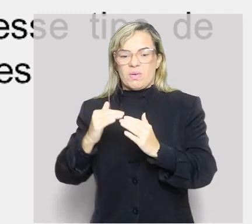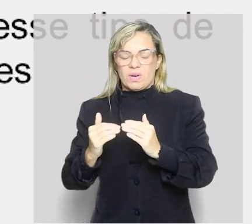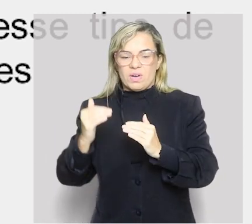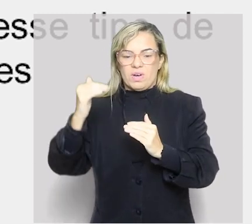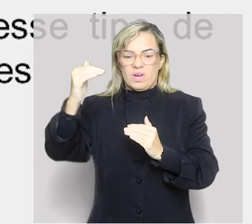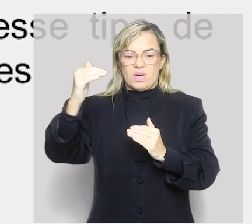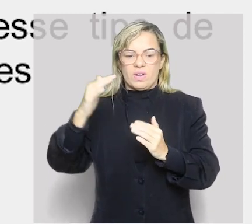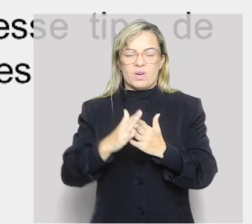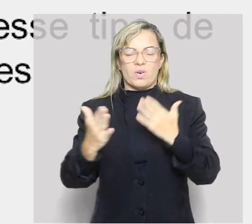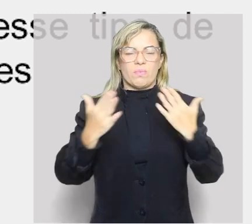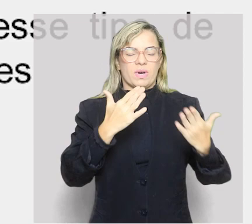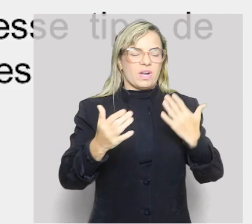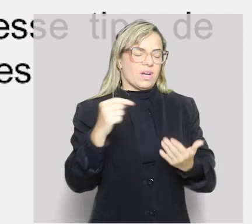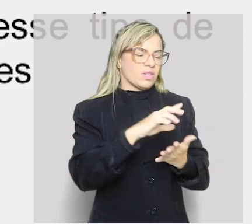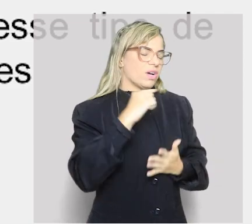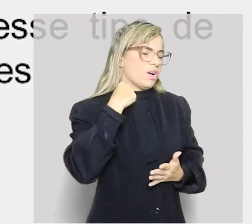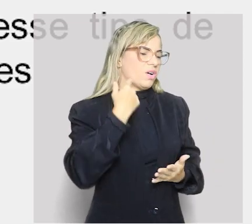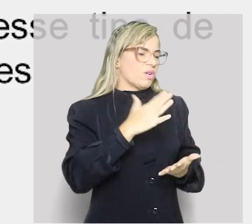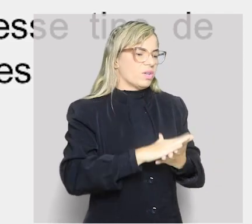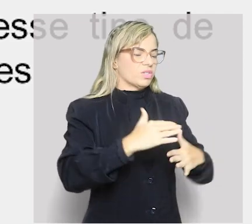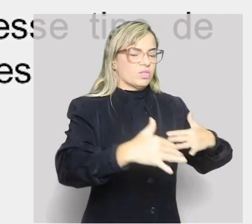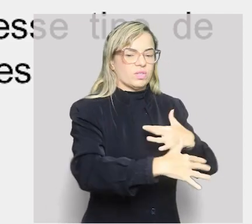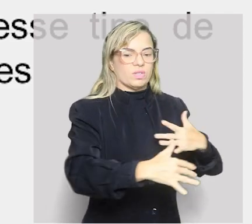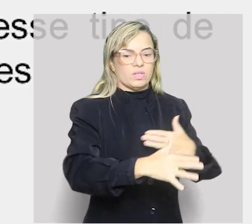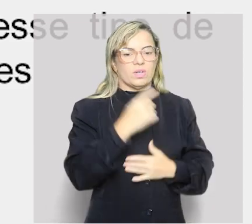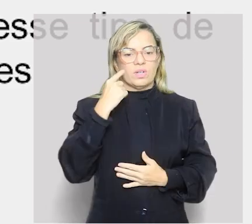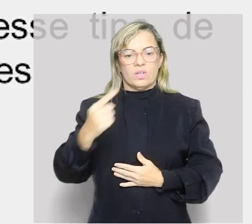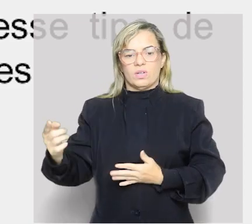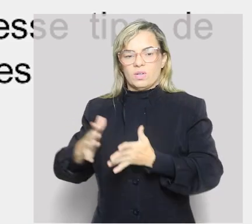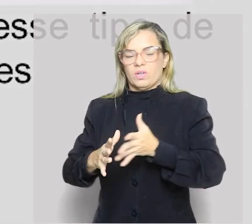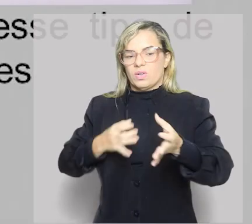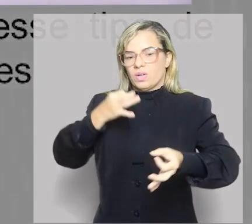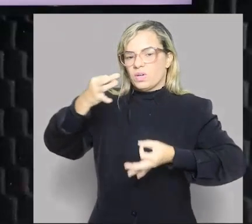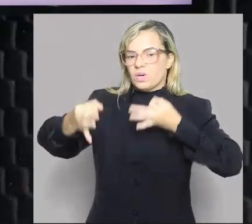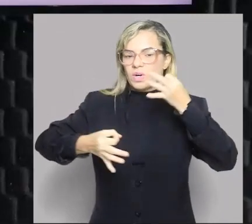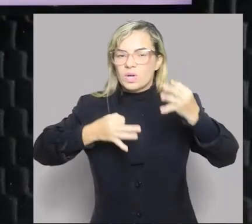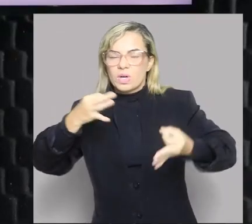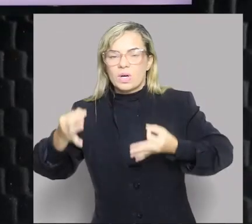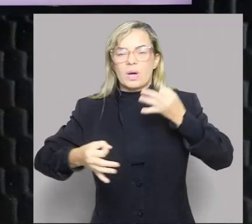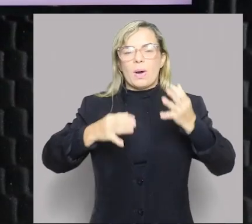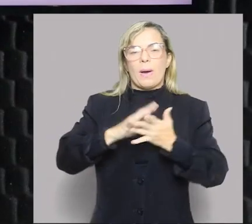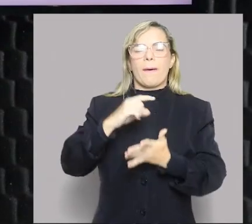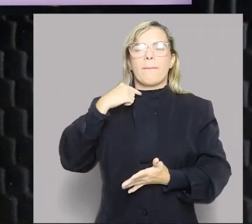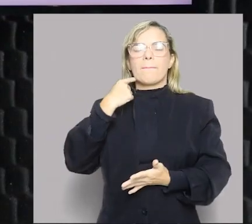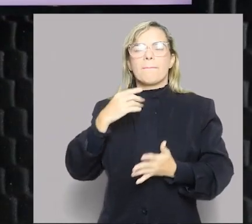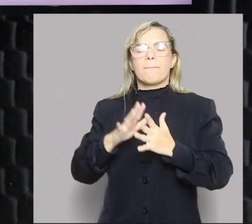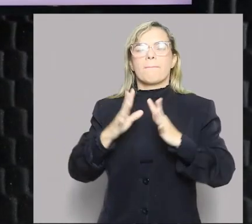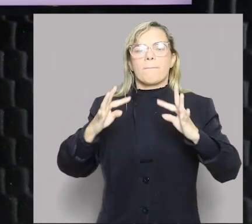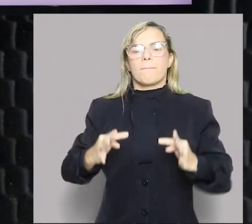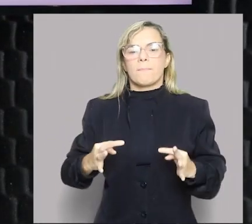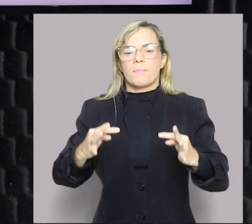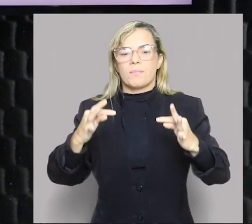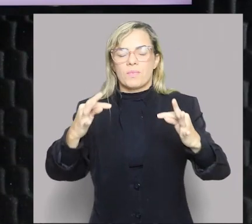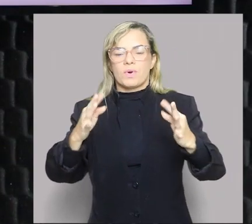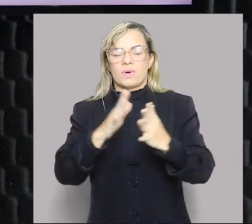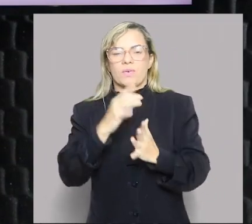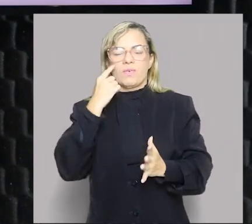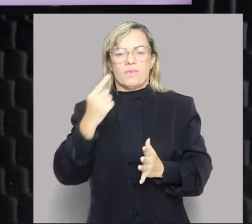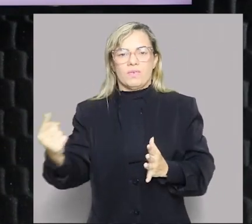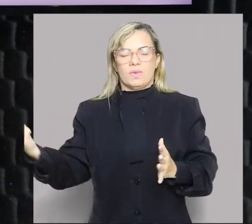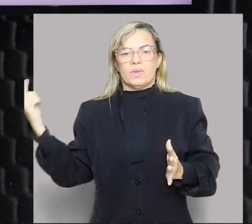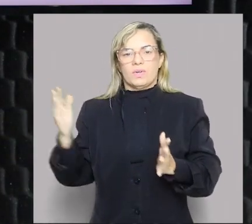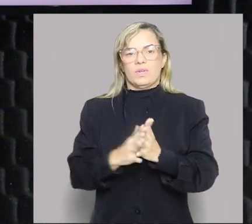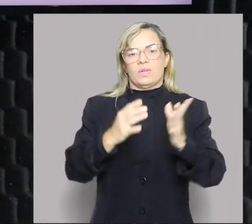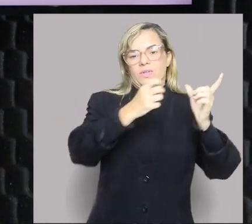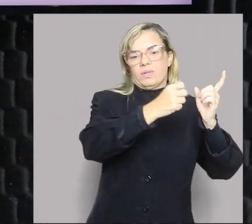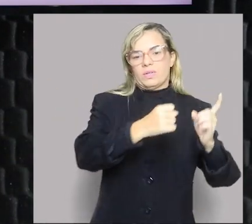natureza argumentativa agora, porque ele fala sobre o lixo eletrônico, mas ele vem fazendo considerações